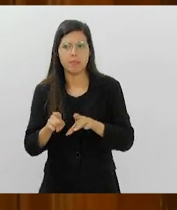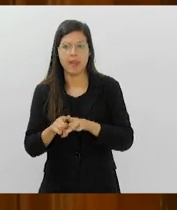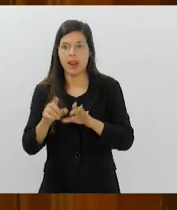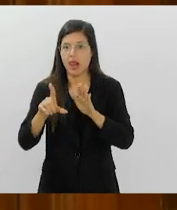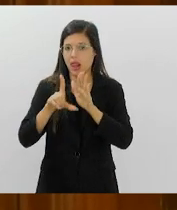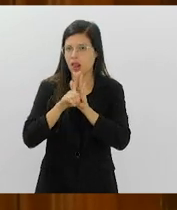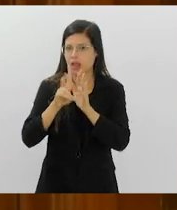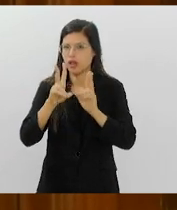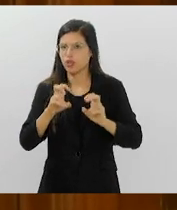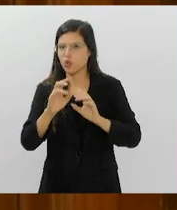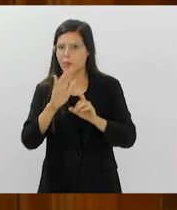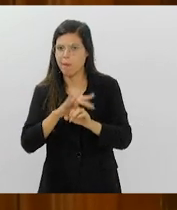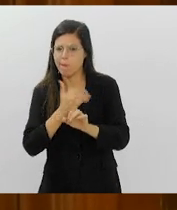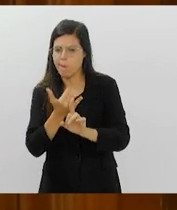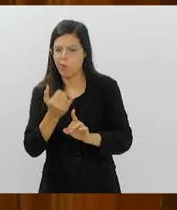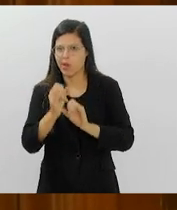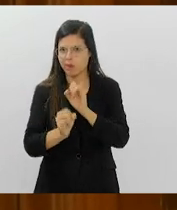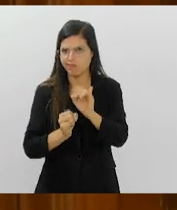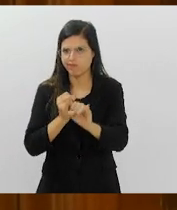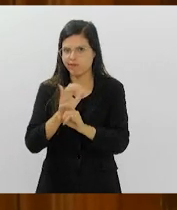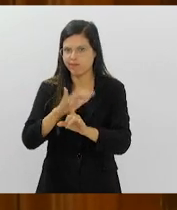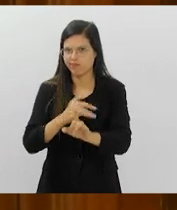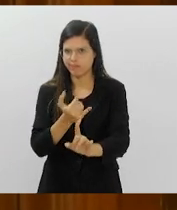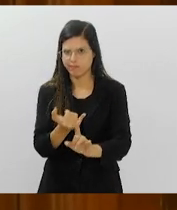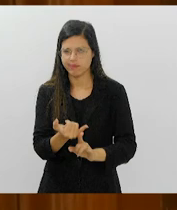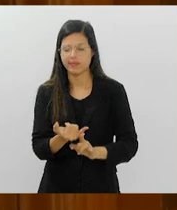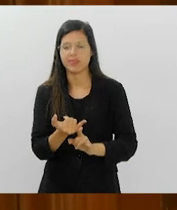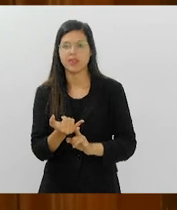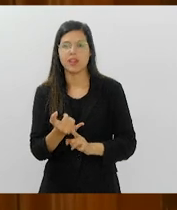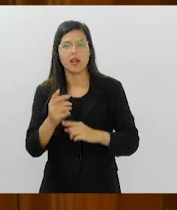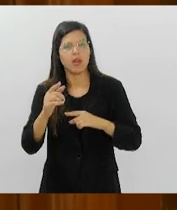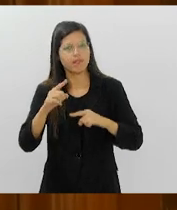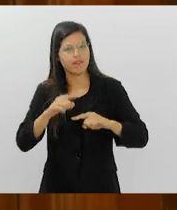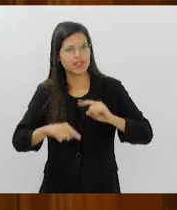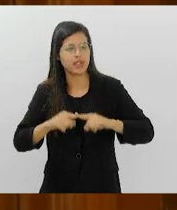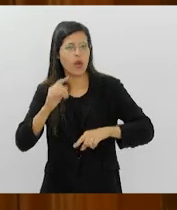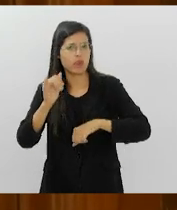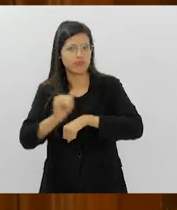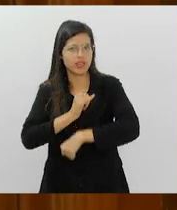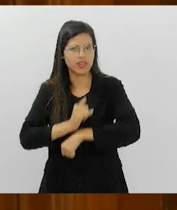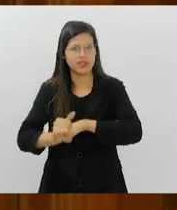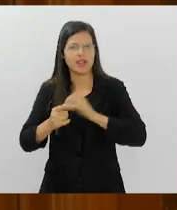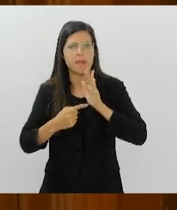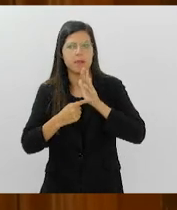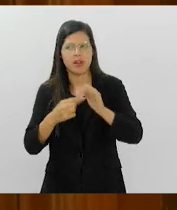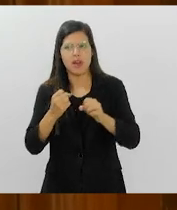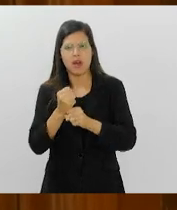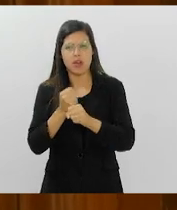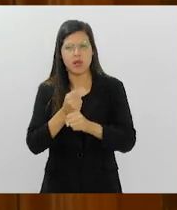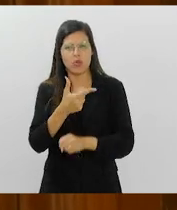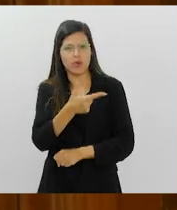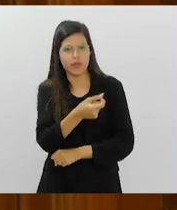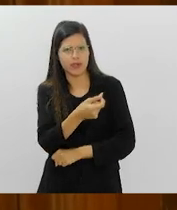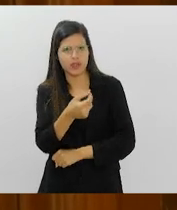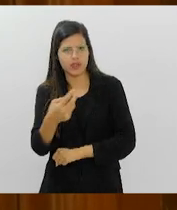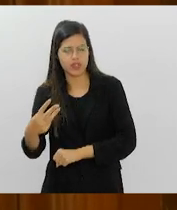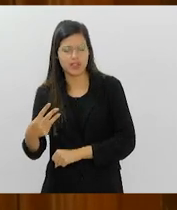Então, olha quantas ferramentas que foram apresentadas para a gente no ano de 2023. Então, na minha humilde opinião, no meu